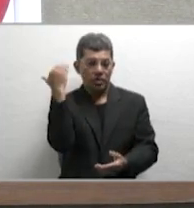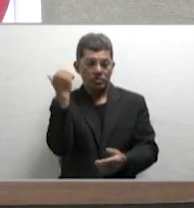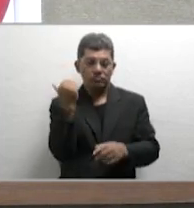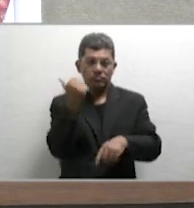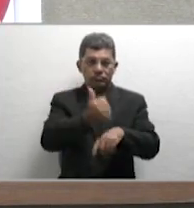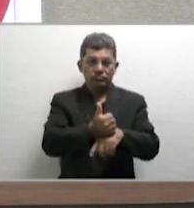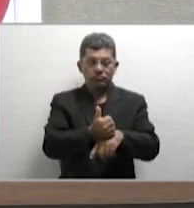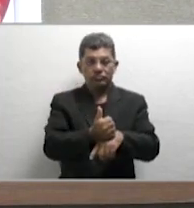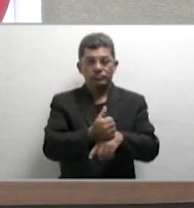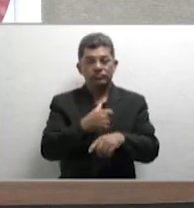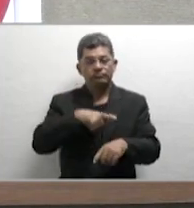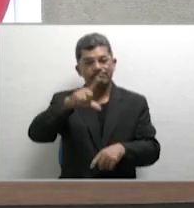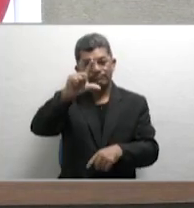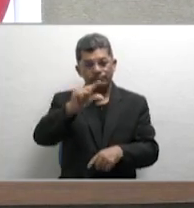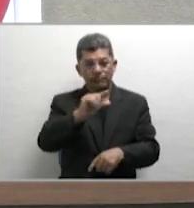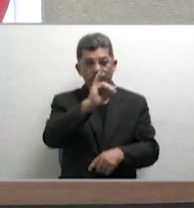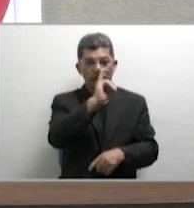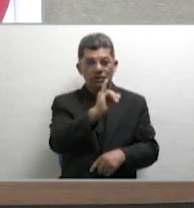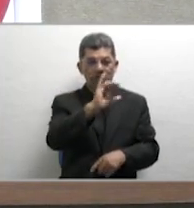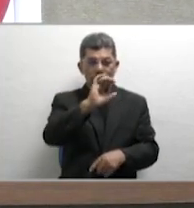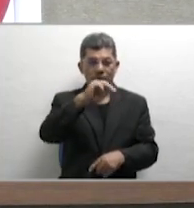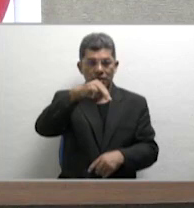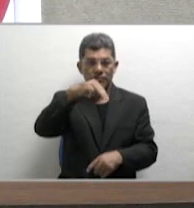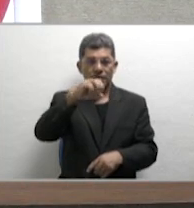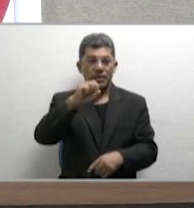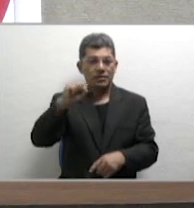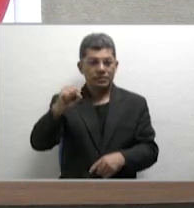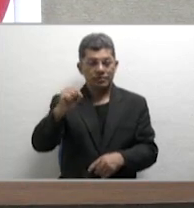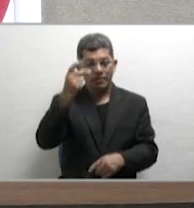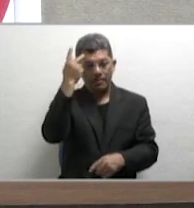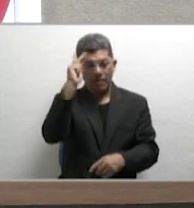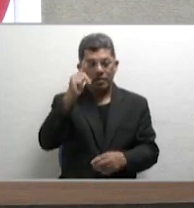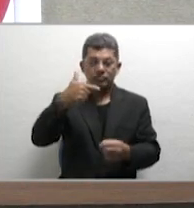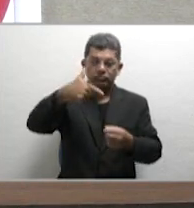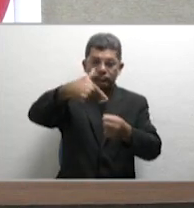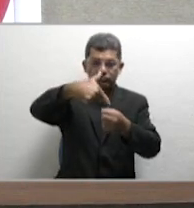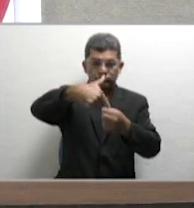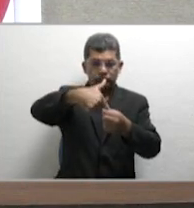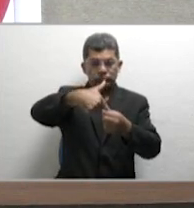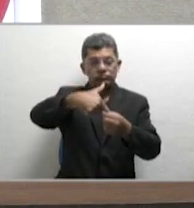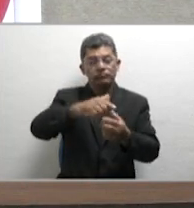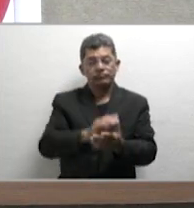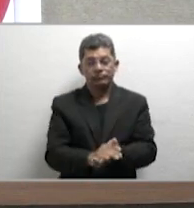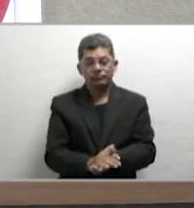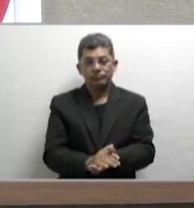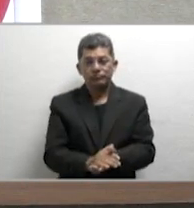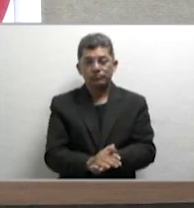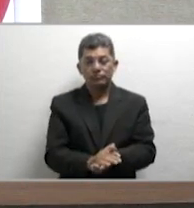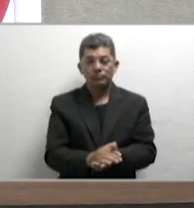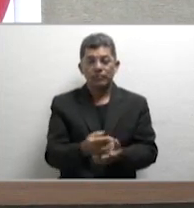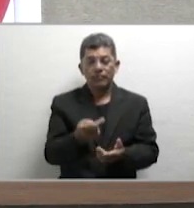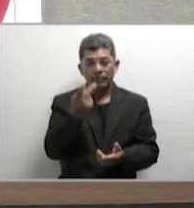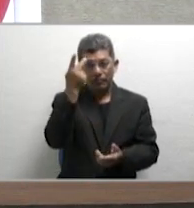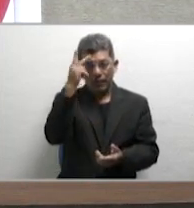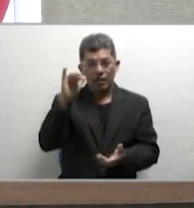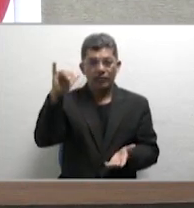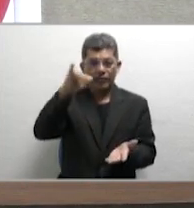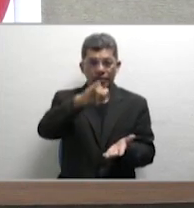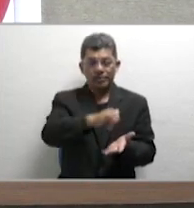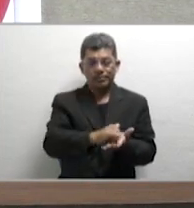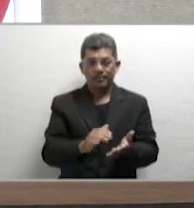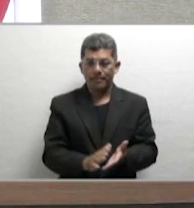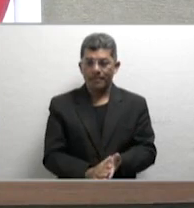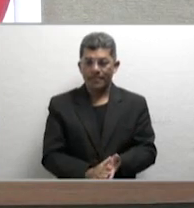uma redução no ICMS para os combustíveis de aviação.